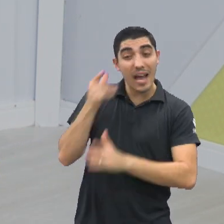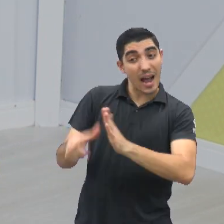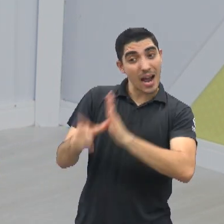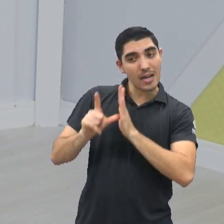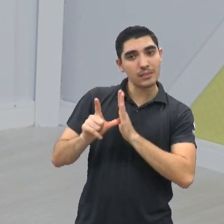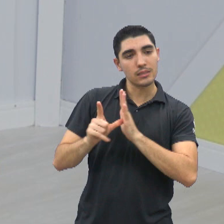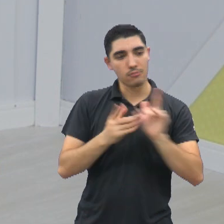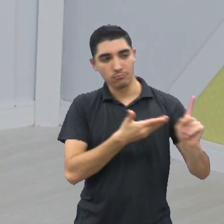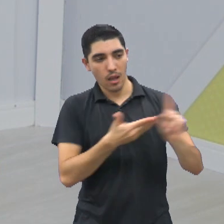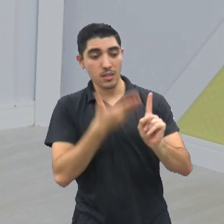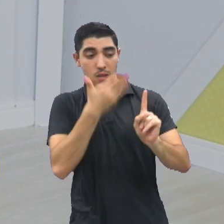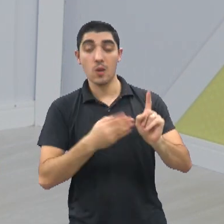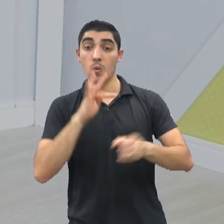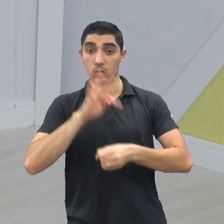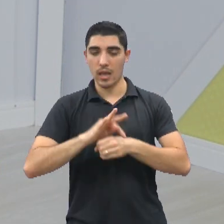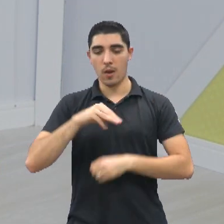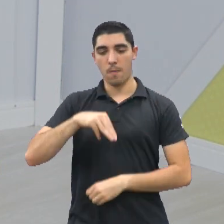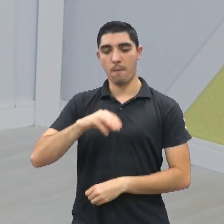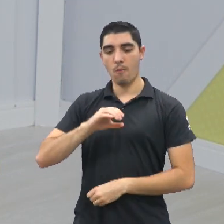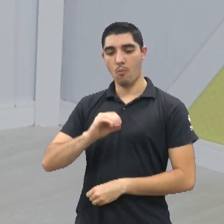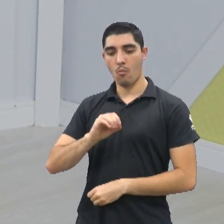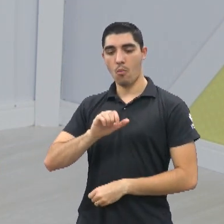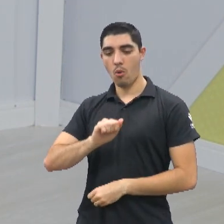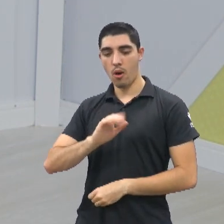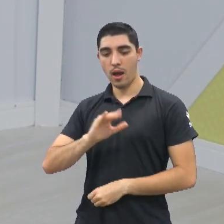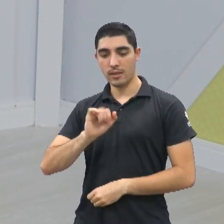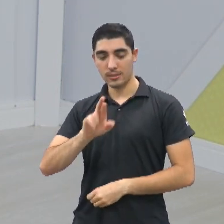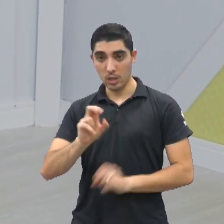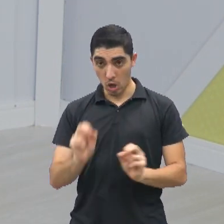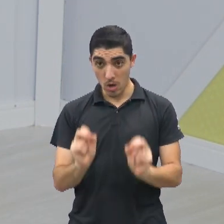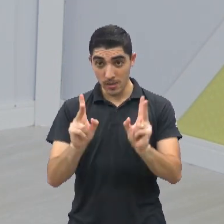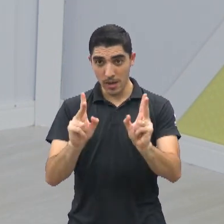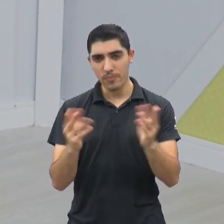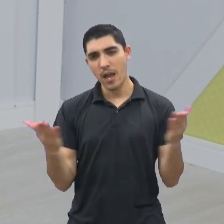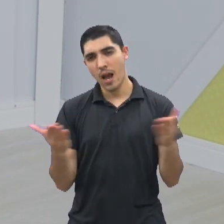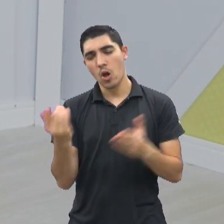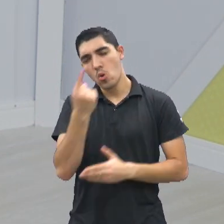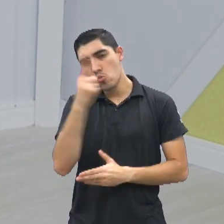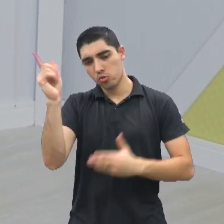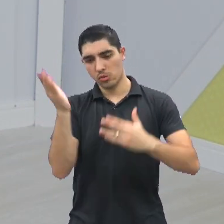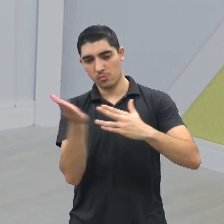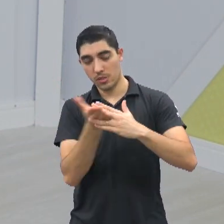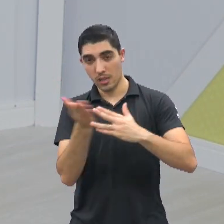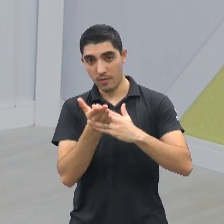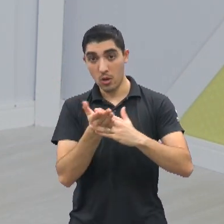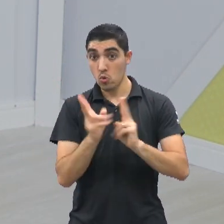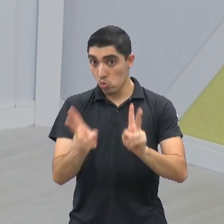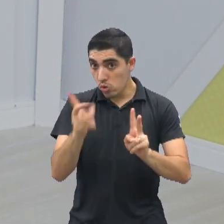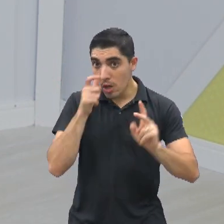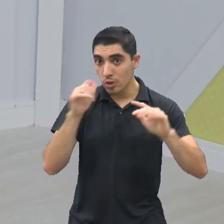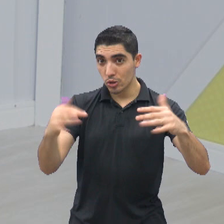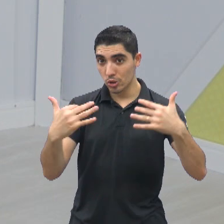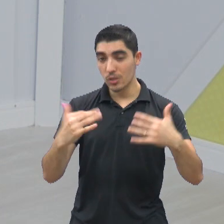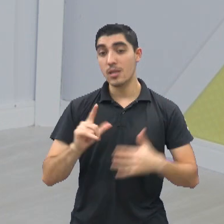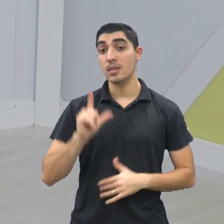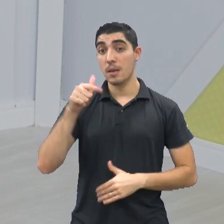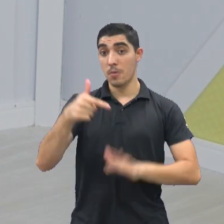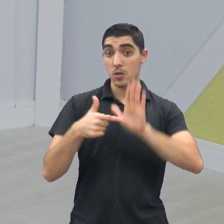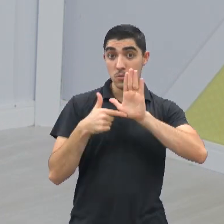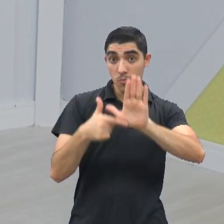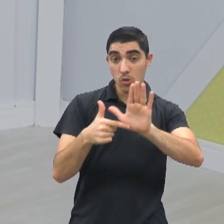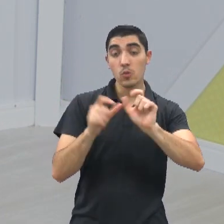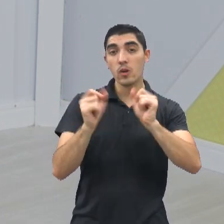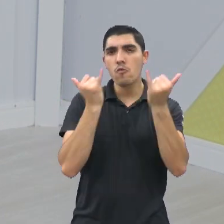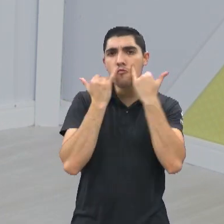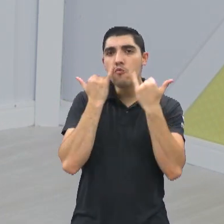oficial aqui no estúdio pra gente bater um papo com ele tá certo a gente vai pro último intervalo do dia não sai daí já já voltamos porque tem mais